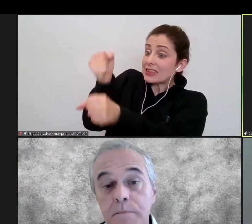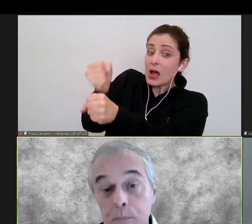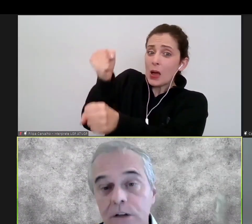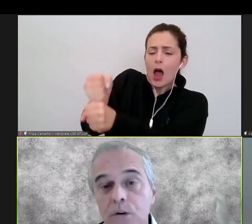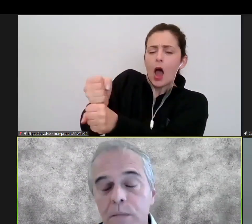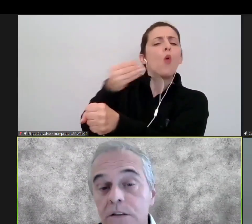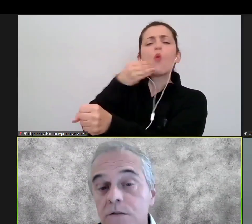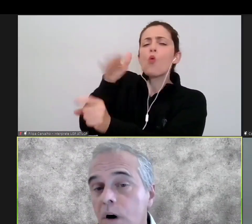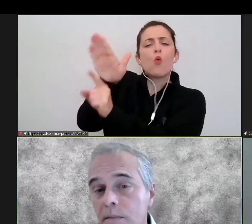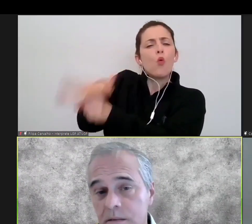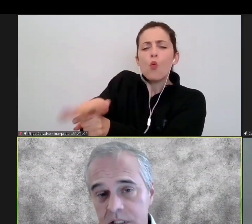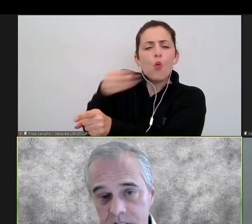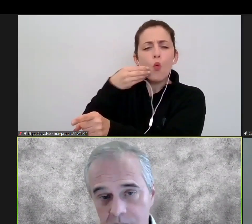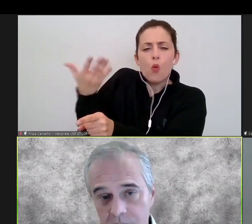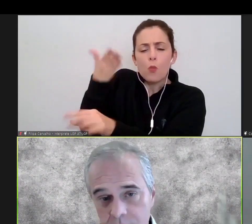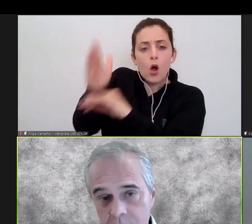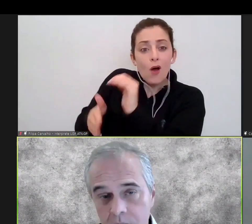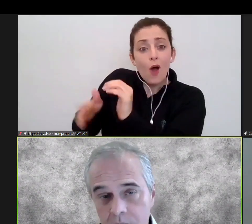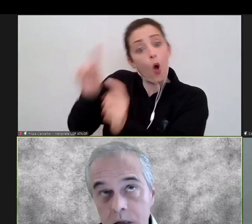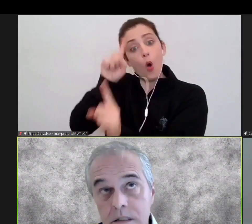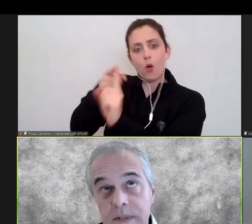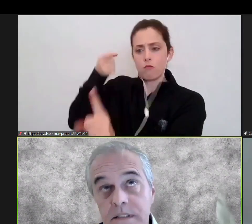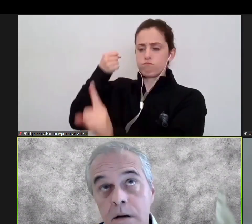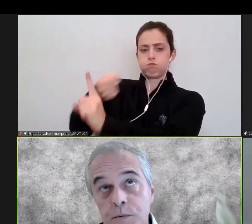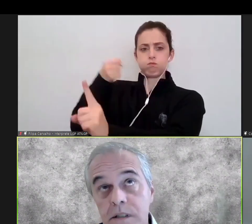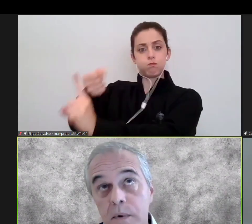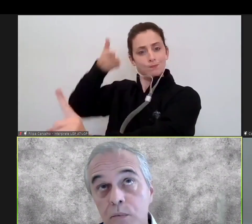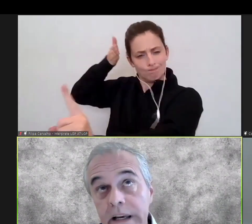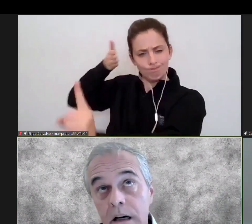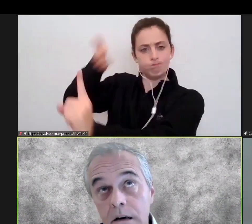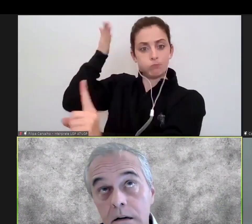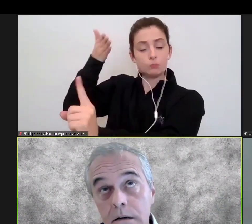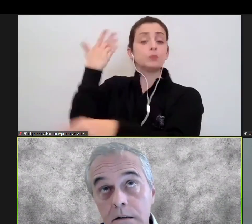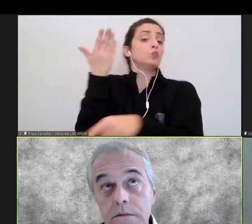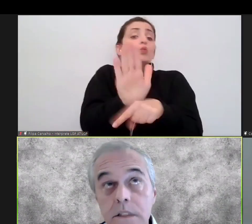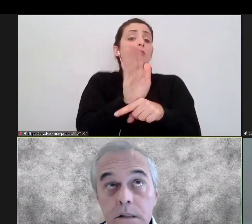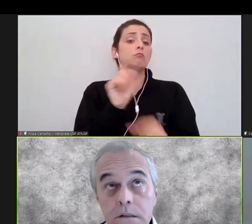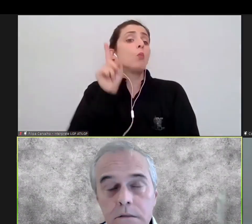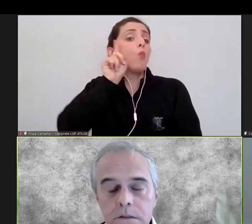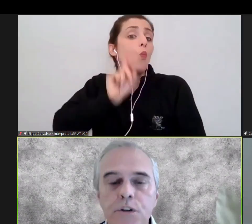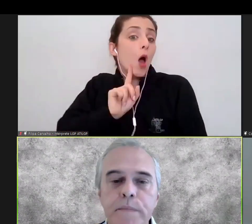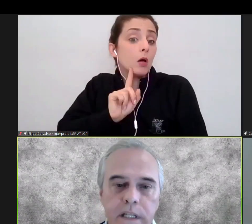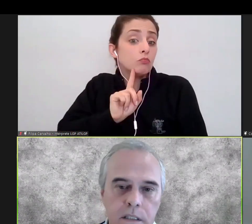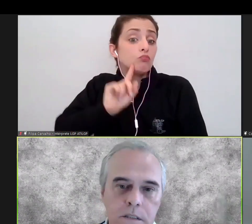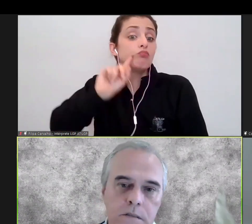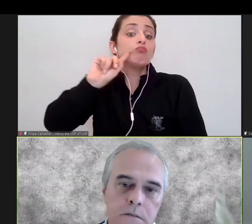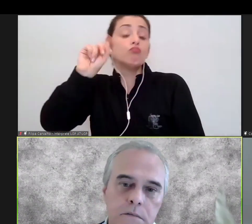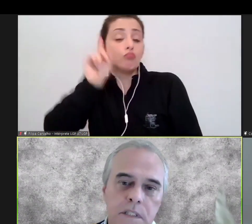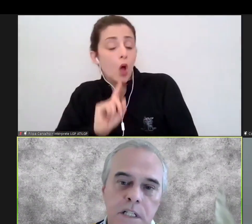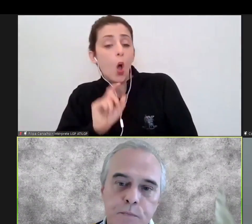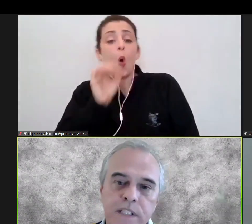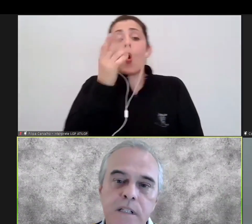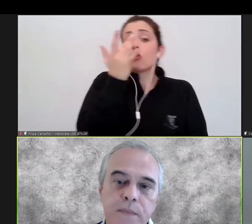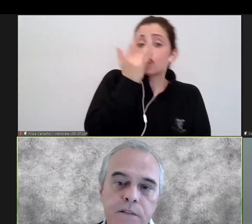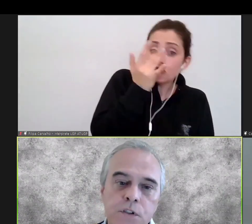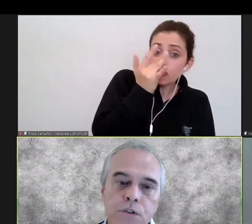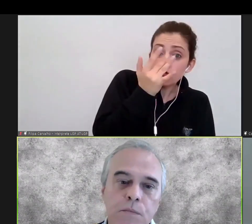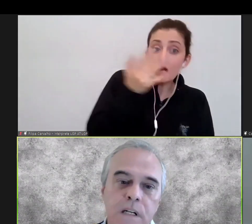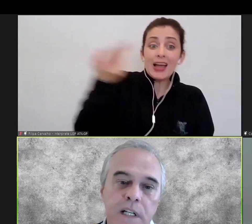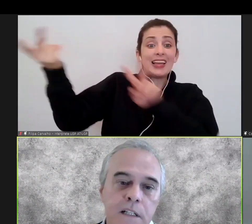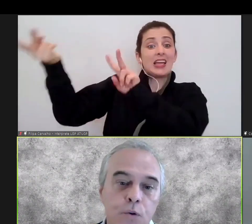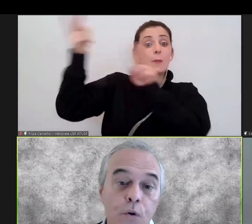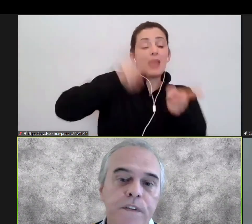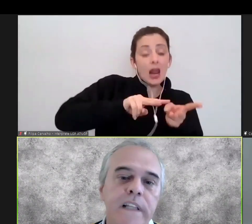e para poder combater de uma forma mais abrangente. Se pensarmos, por exemplo, a mulher, o negro e o imigrante. O imigrante, por exemplo, ele é visto